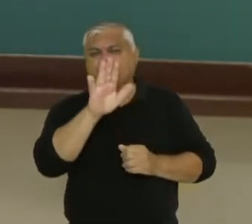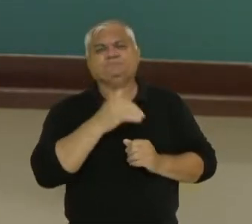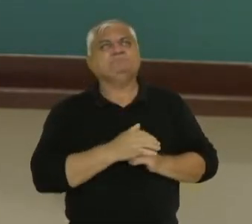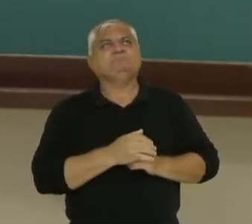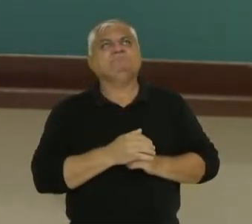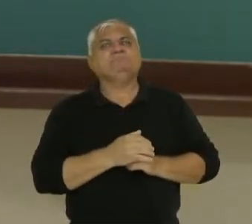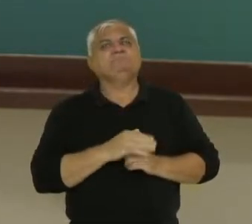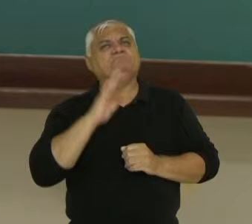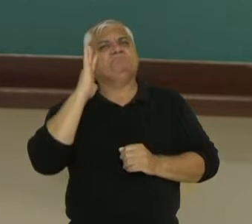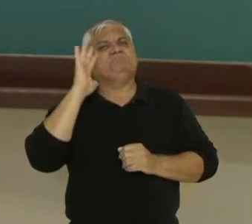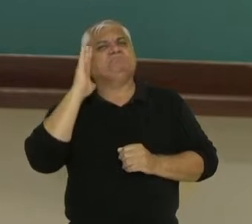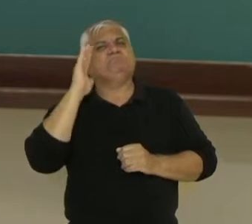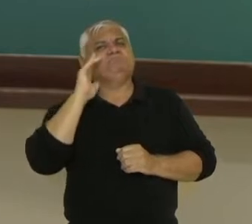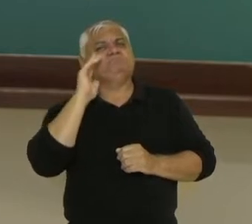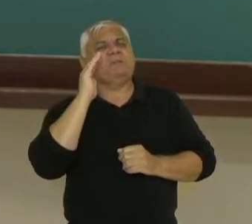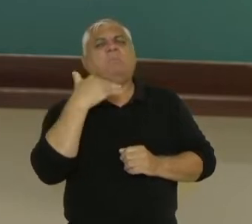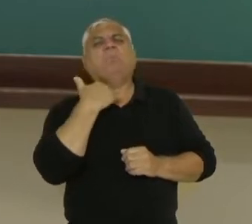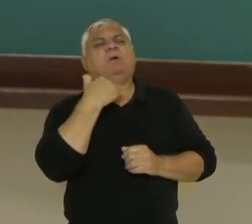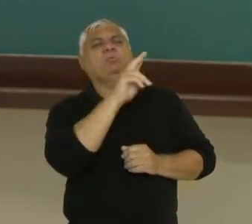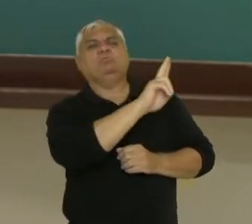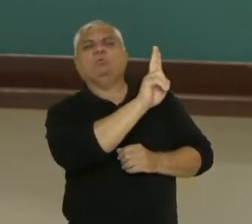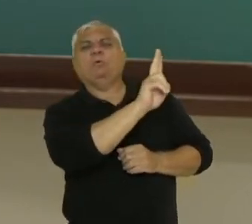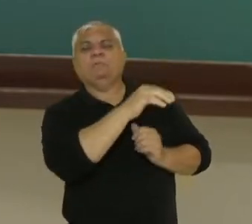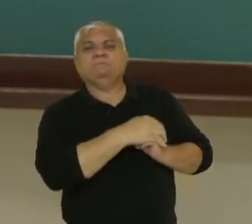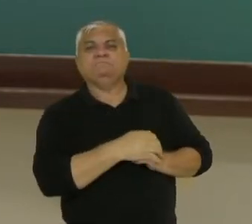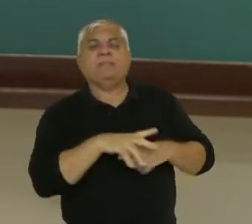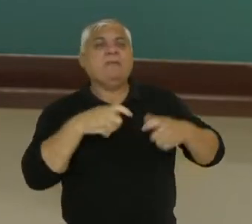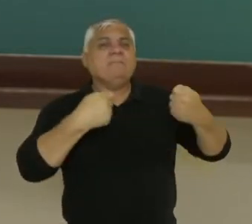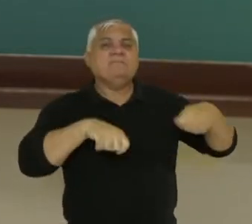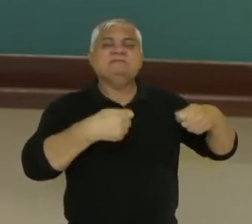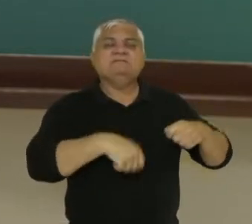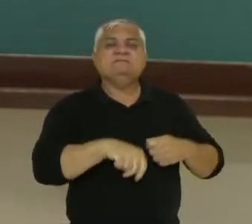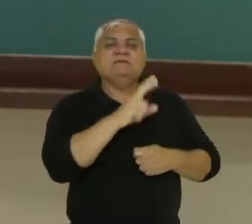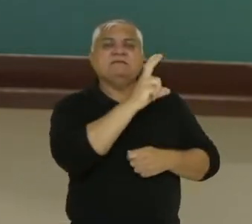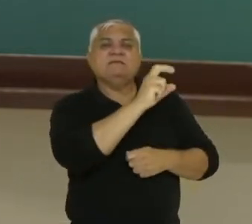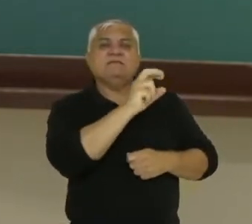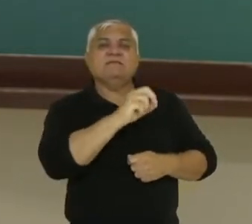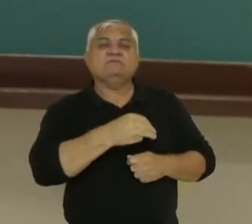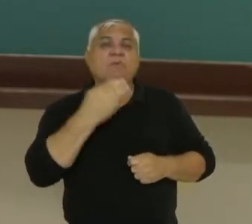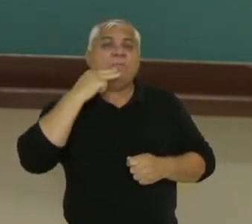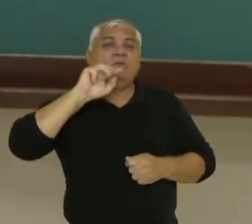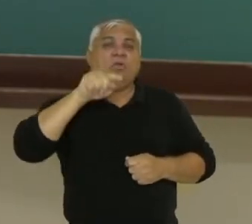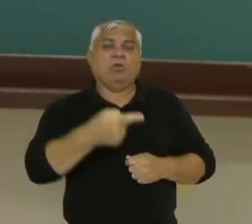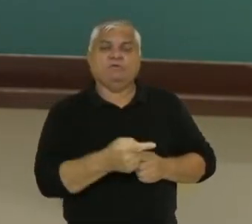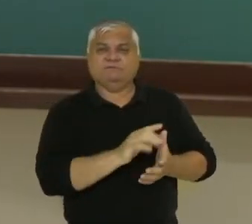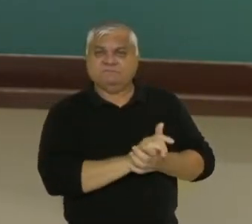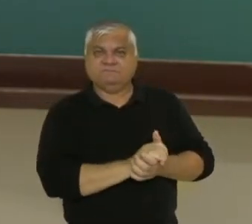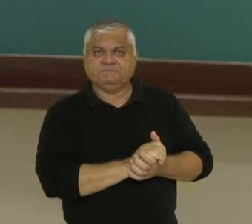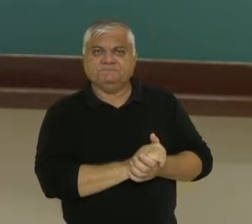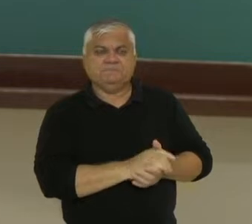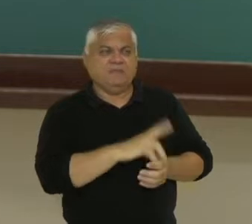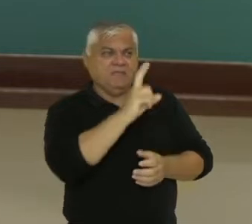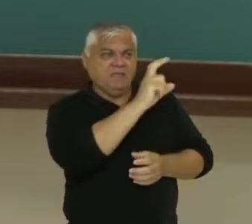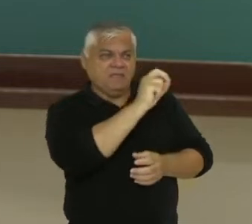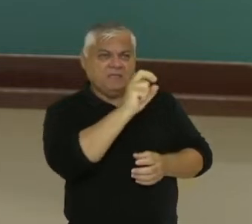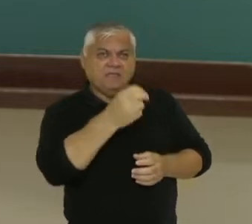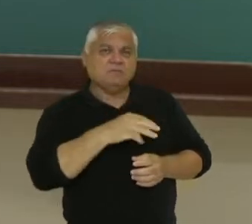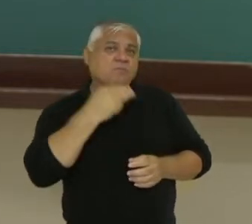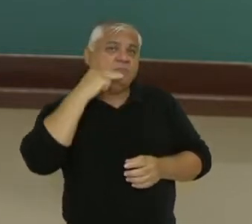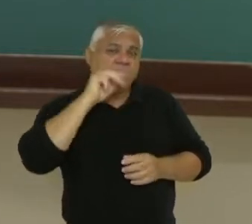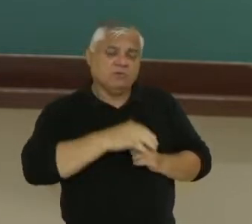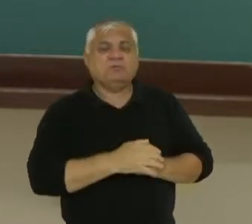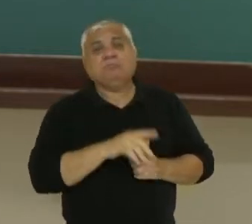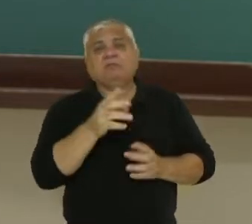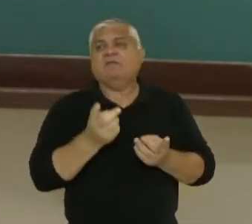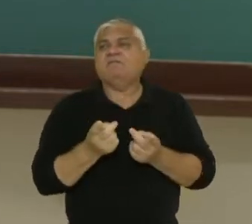que um banco X precisa de 500 milhões de reais. O que ele faz? Lança